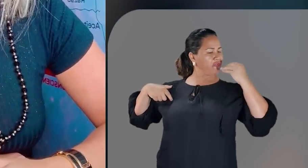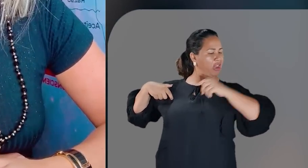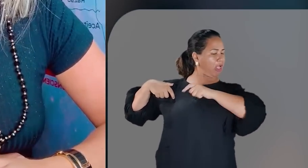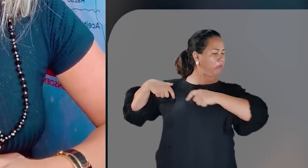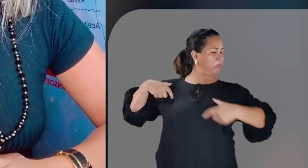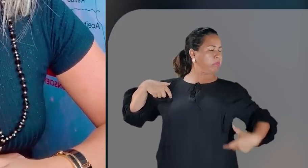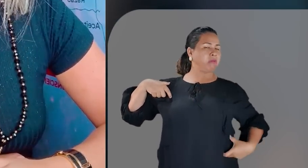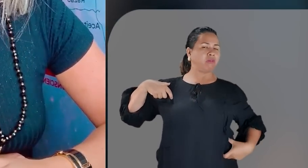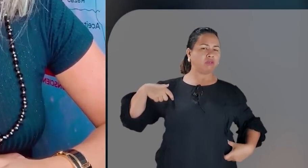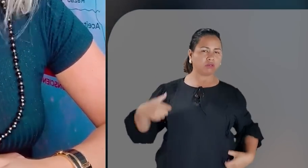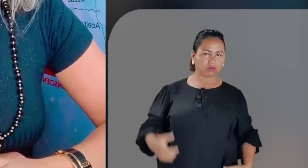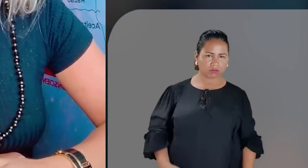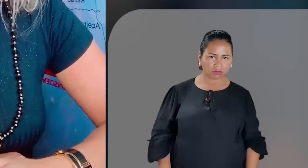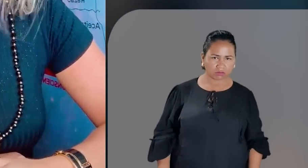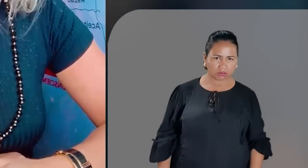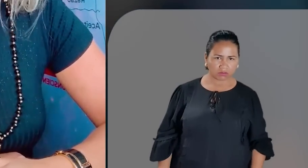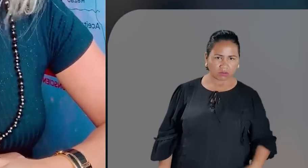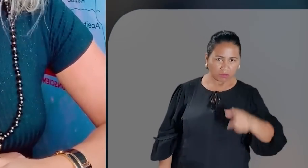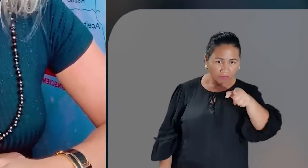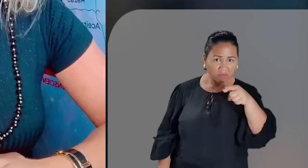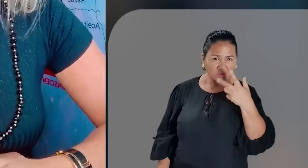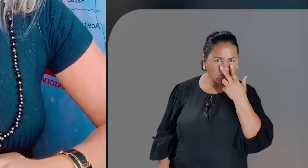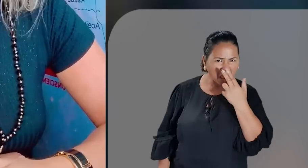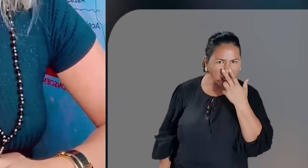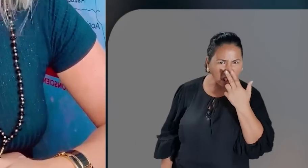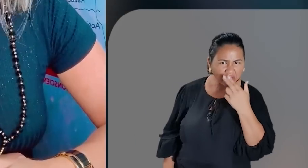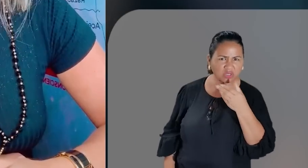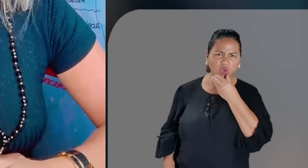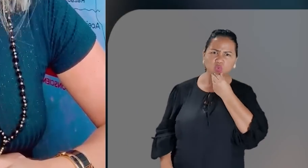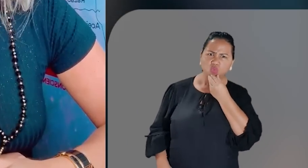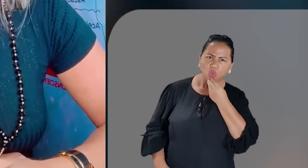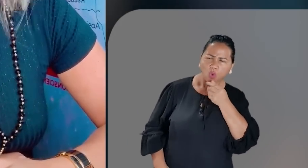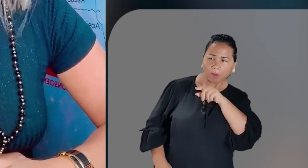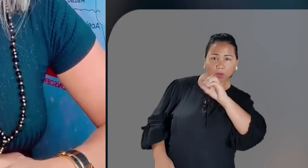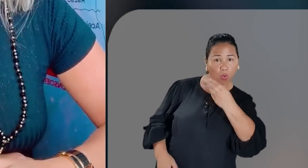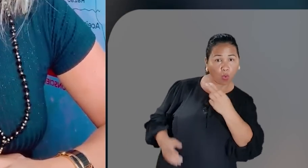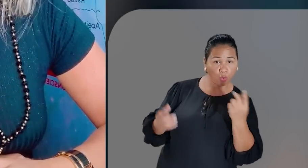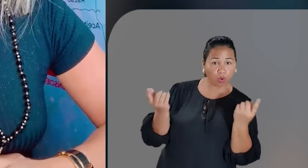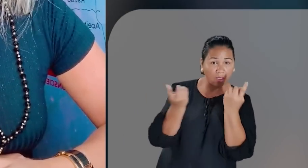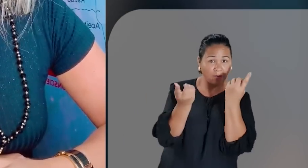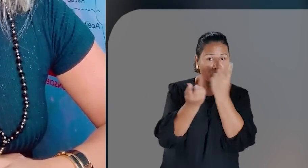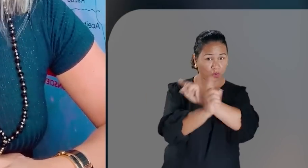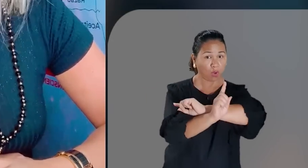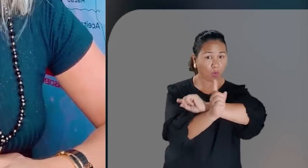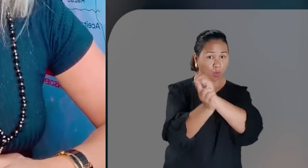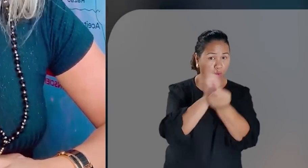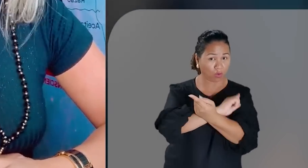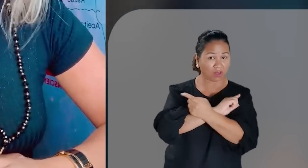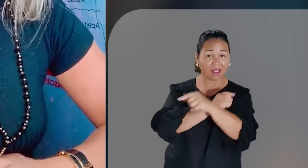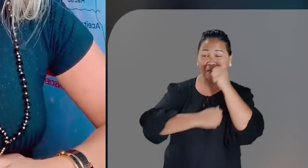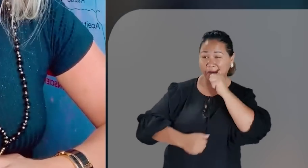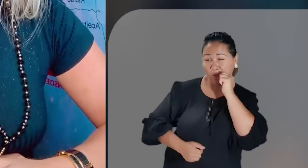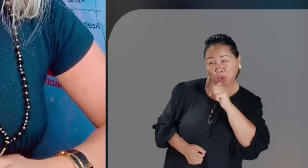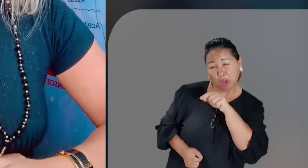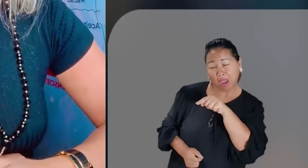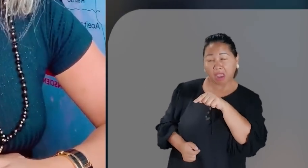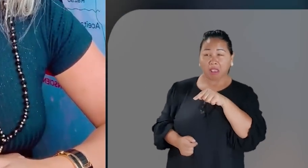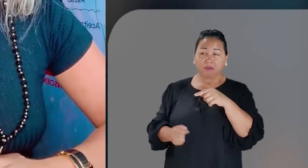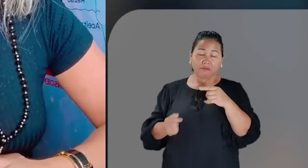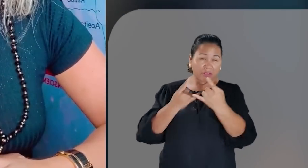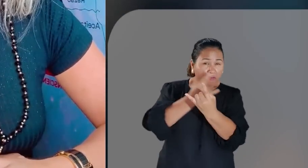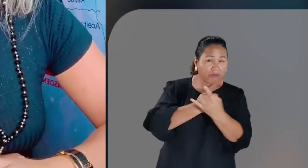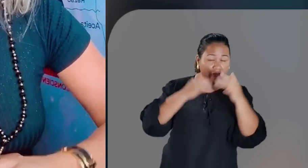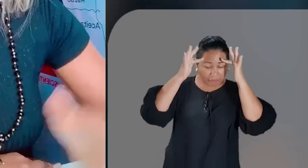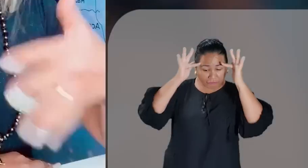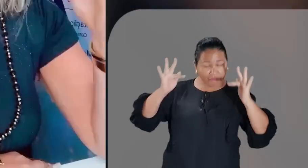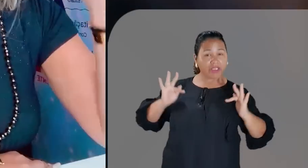outro. Porque você acha que o outro seria fiel com você? Não. Não, não seria nunca. É a índole dele, é o